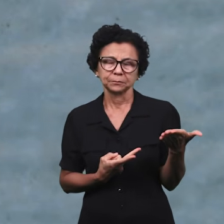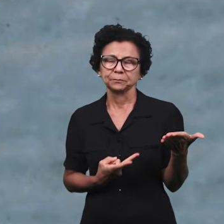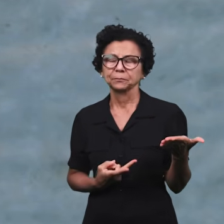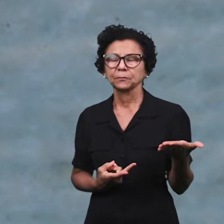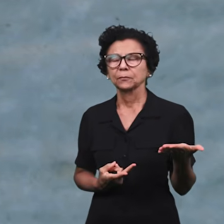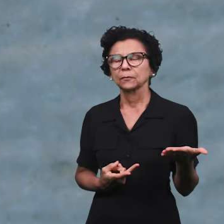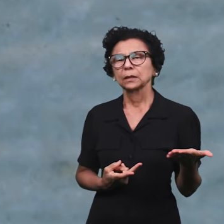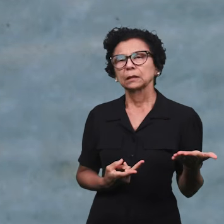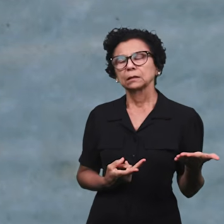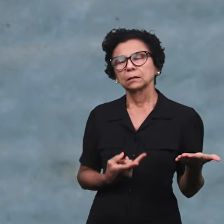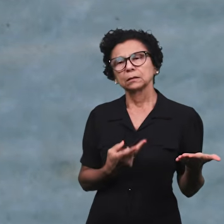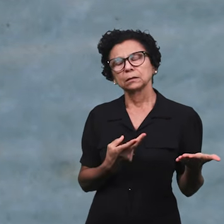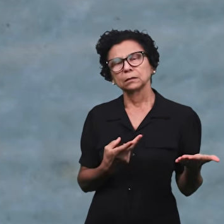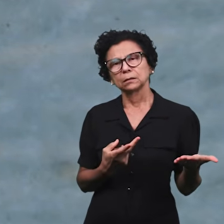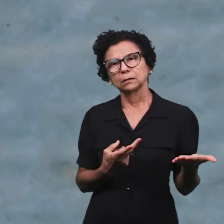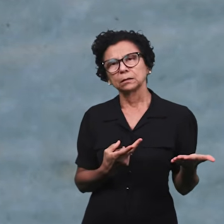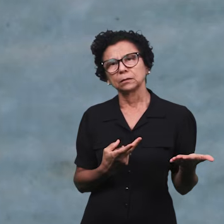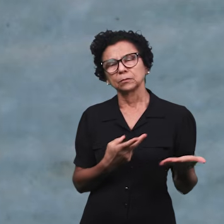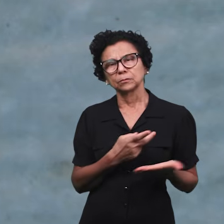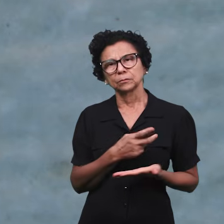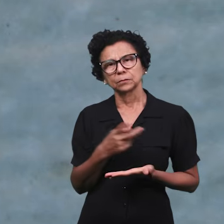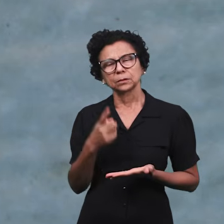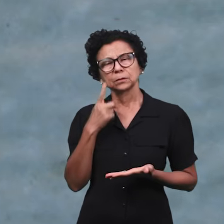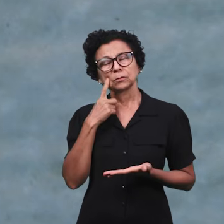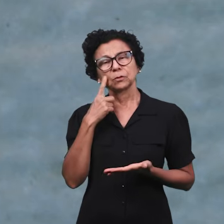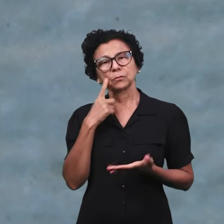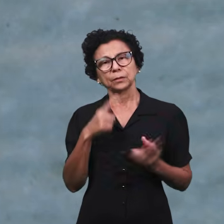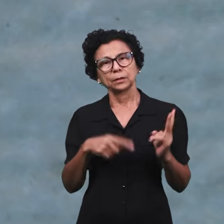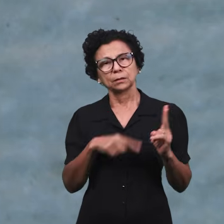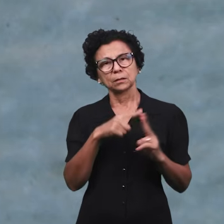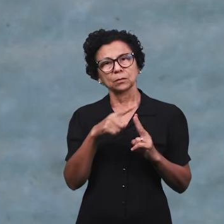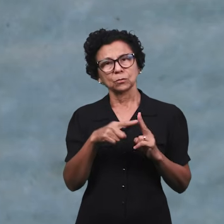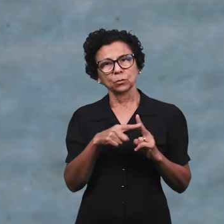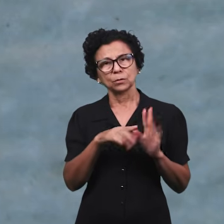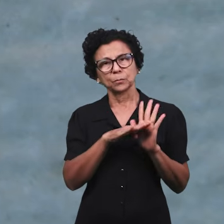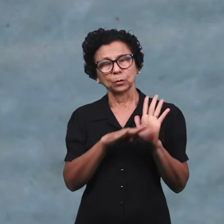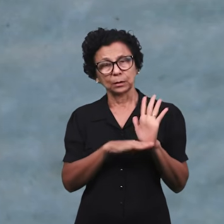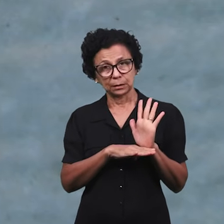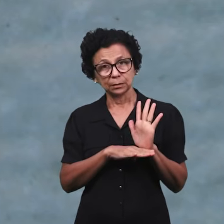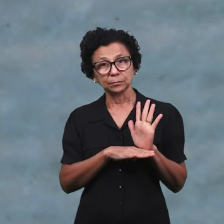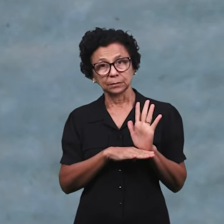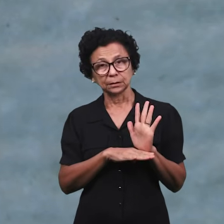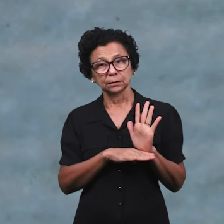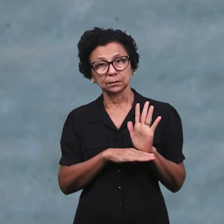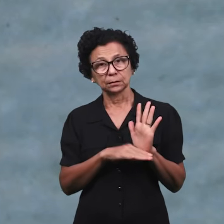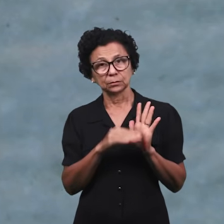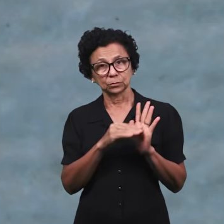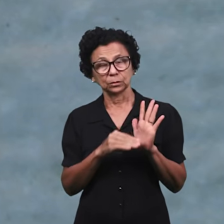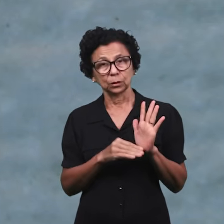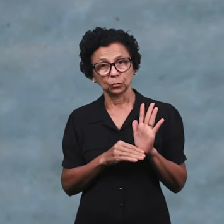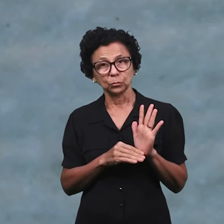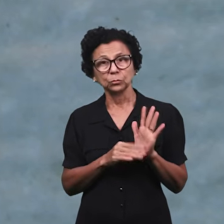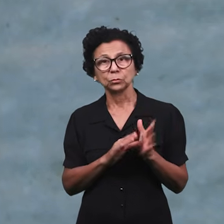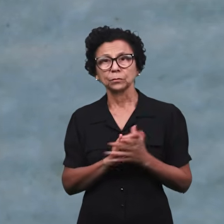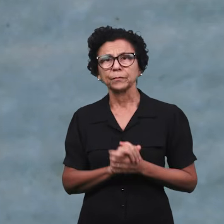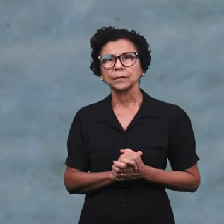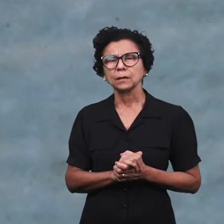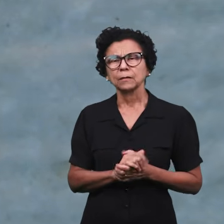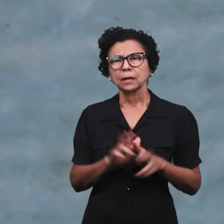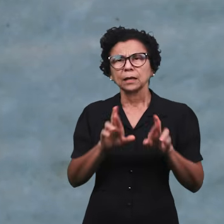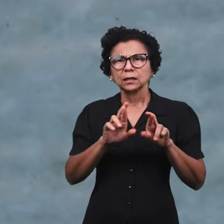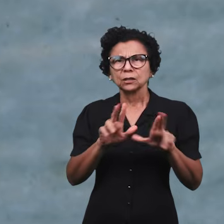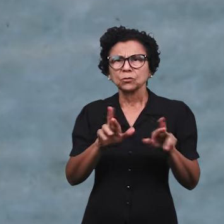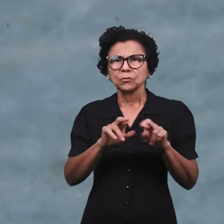longo dessas 2 edições desse programa a diferença, inclusive, da tradução convencional,